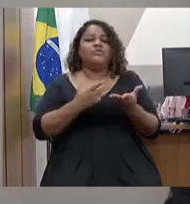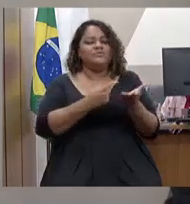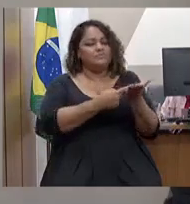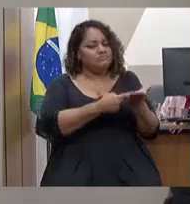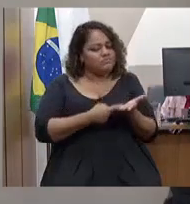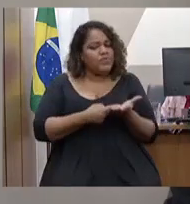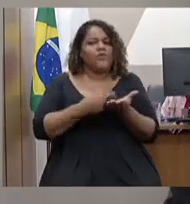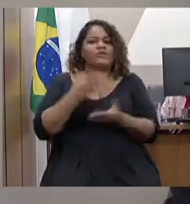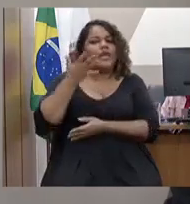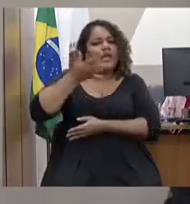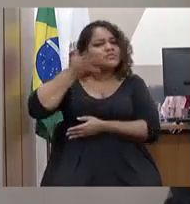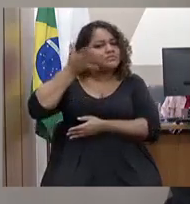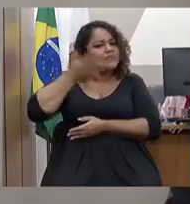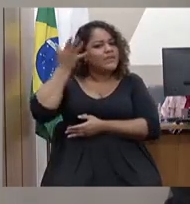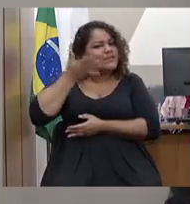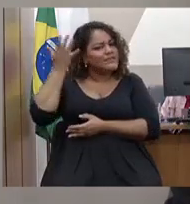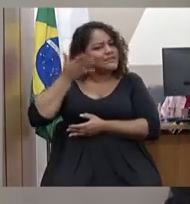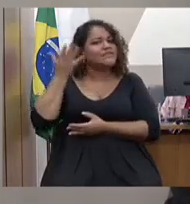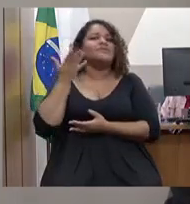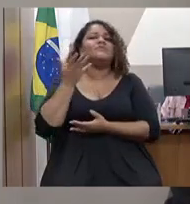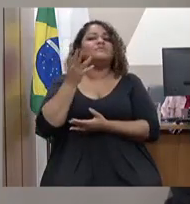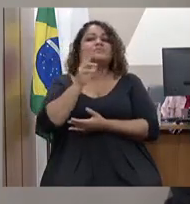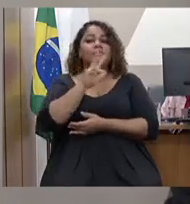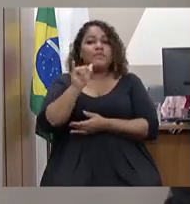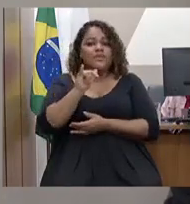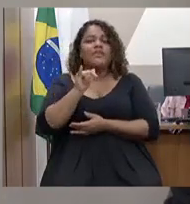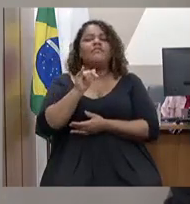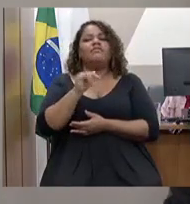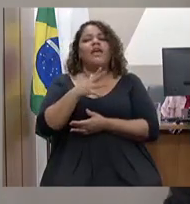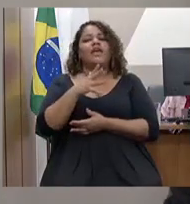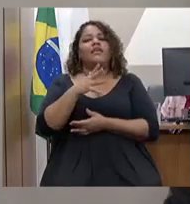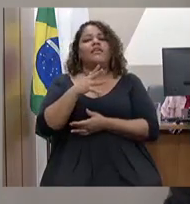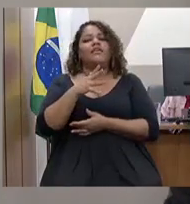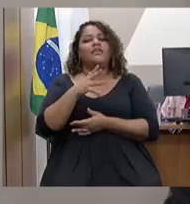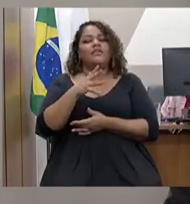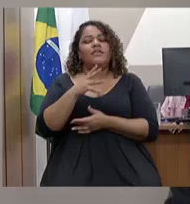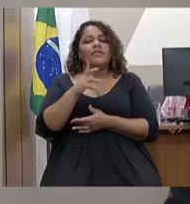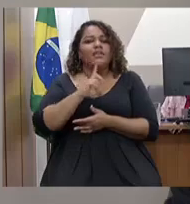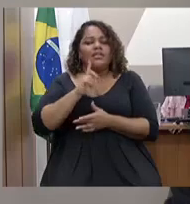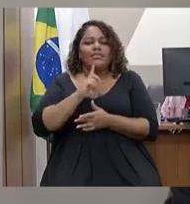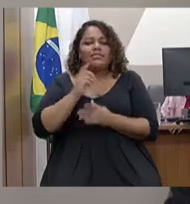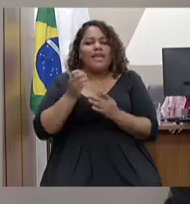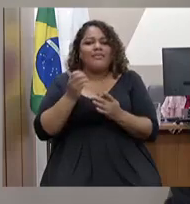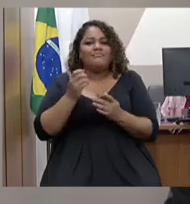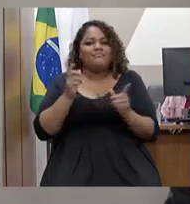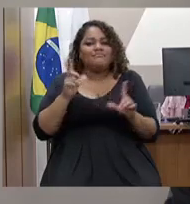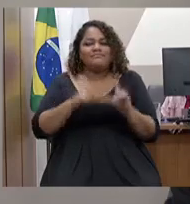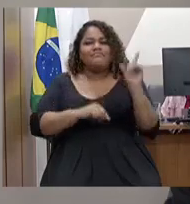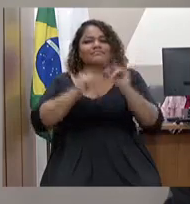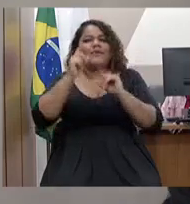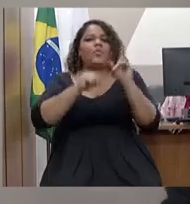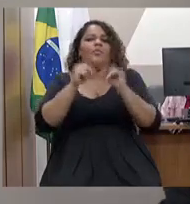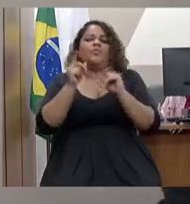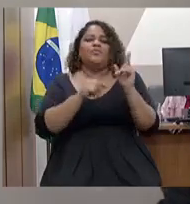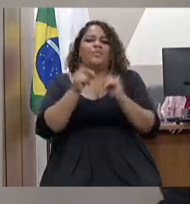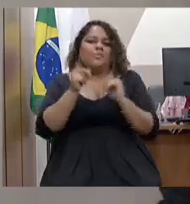os palestrantes né que com certeza vão abrilhantar aqui toda essa discussão então